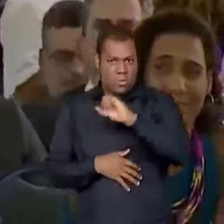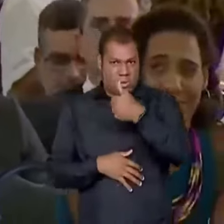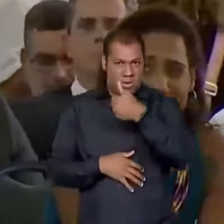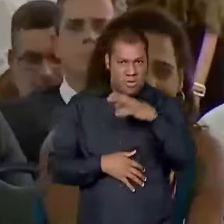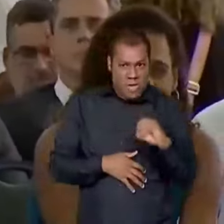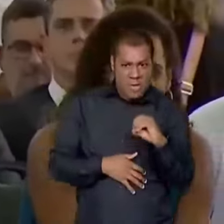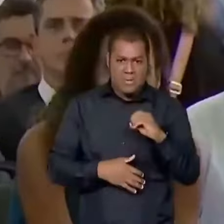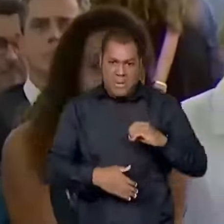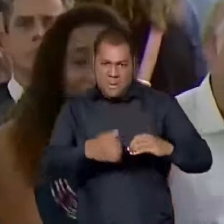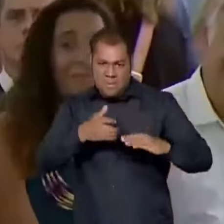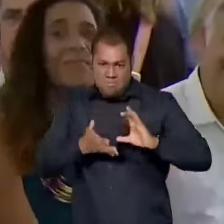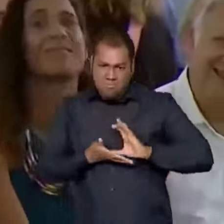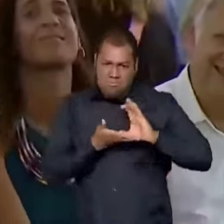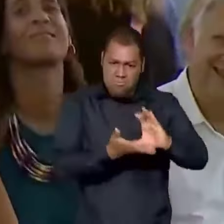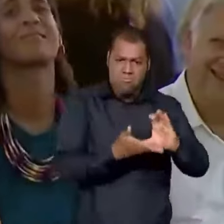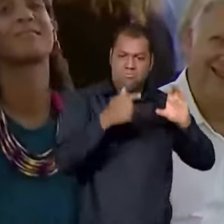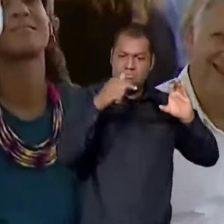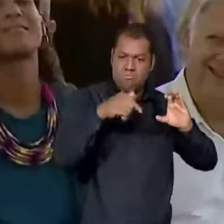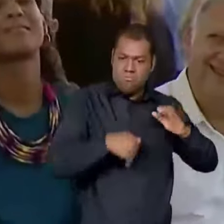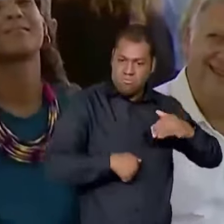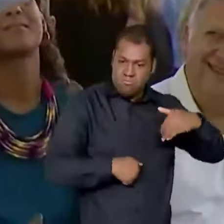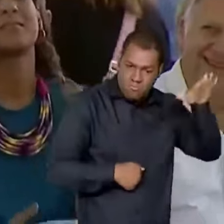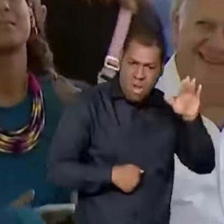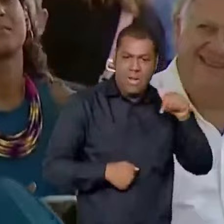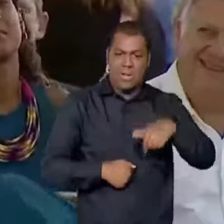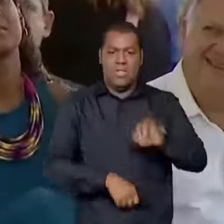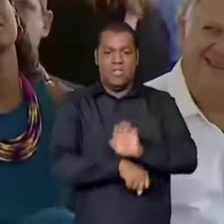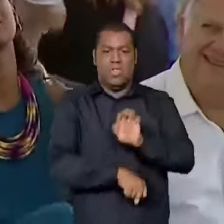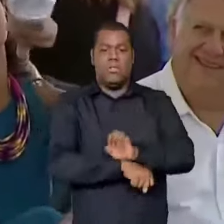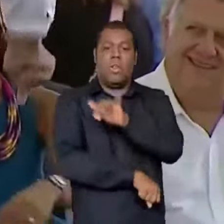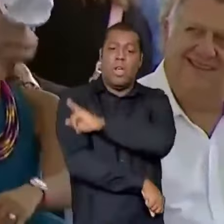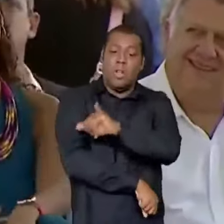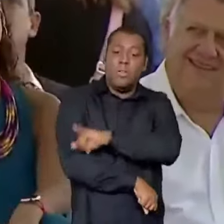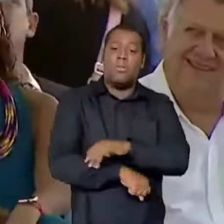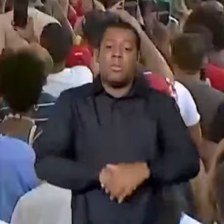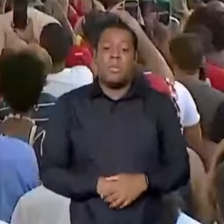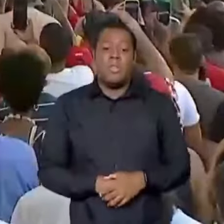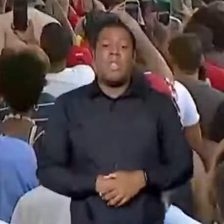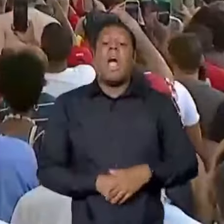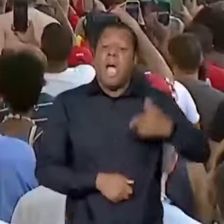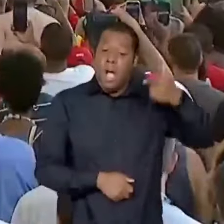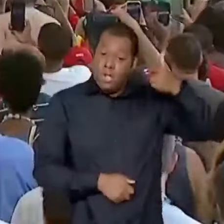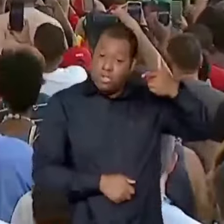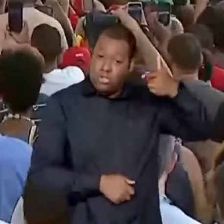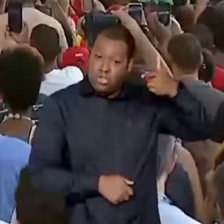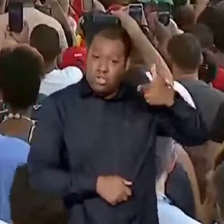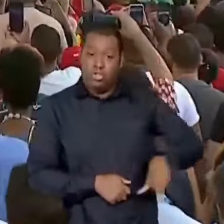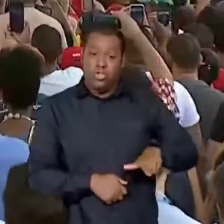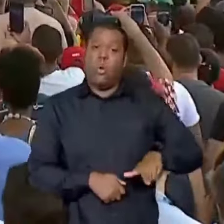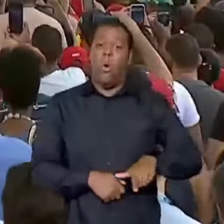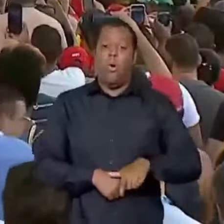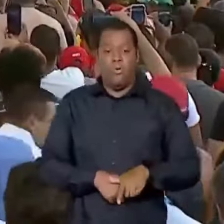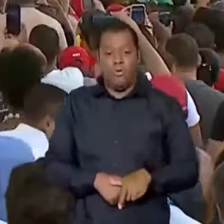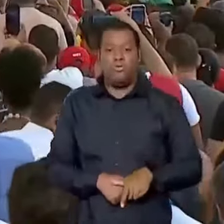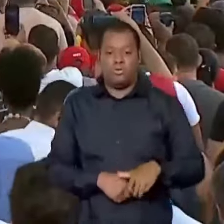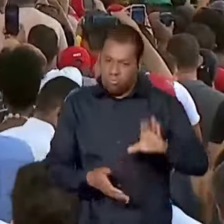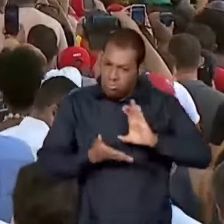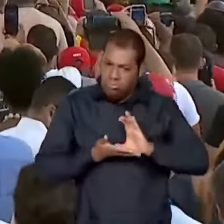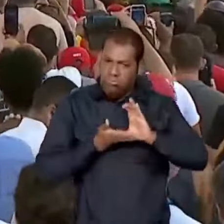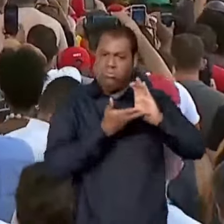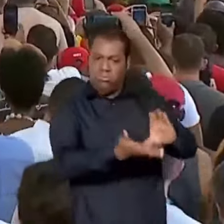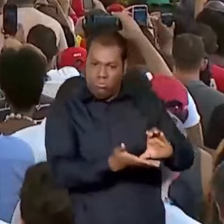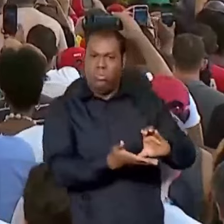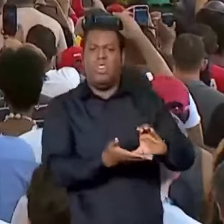voltei e vou lhe dizer que nós vamos investir no Rio de Janeiro mais do que todo e qualquer outro presidente